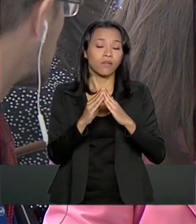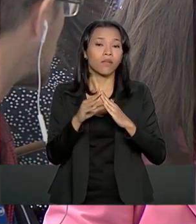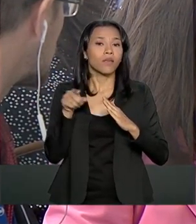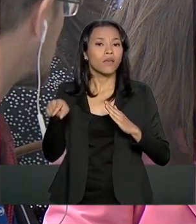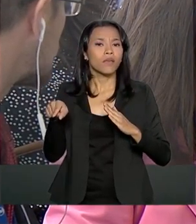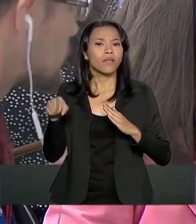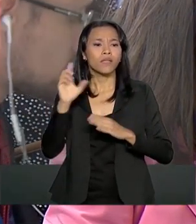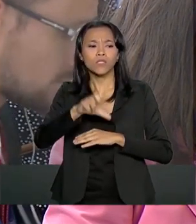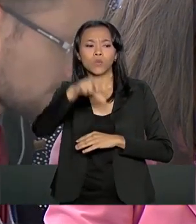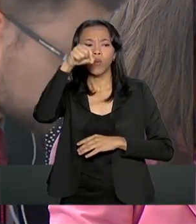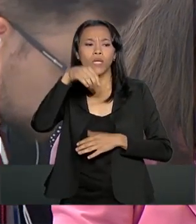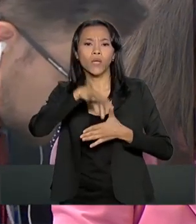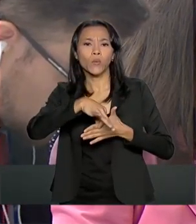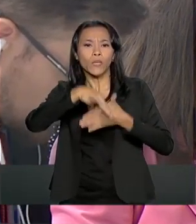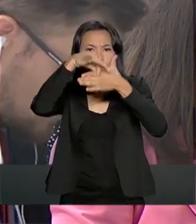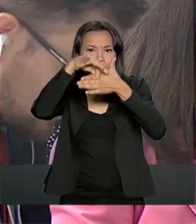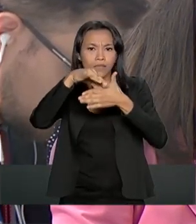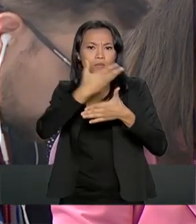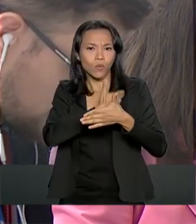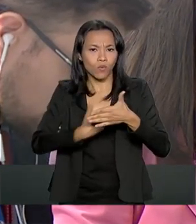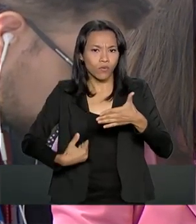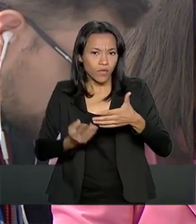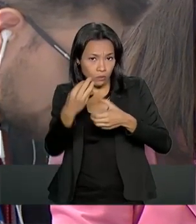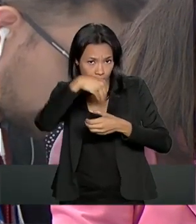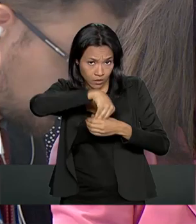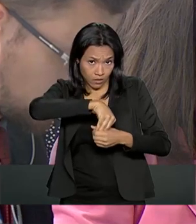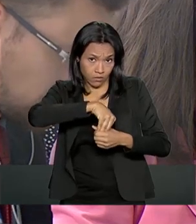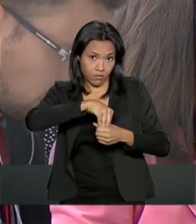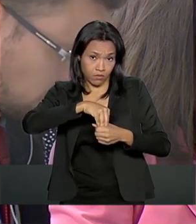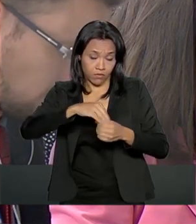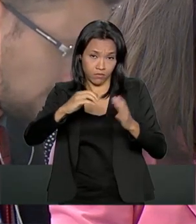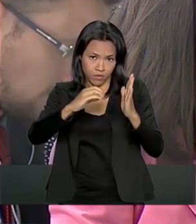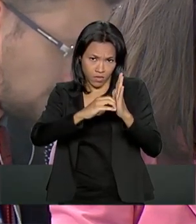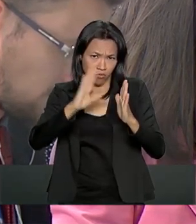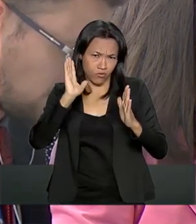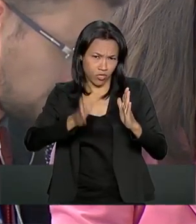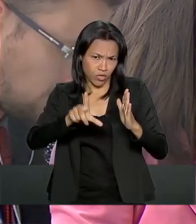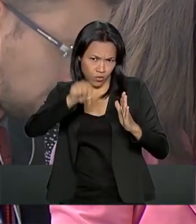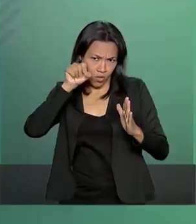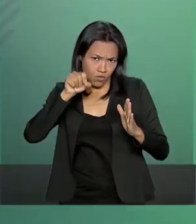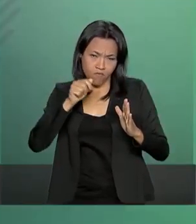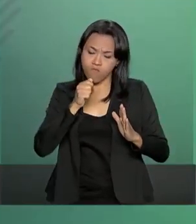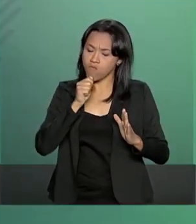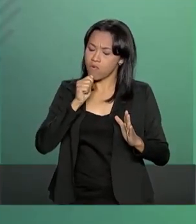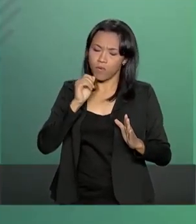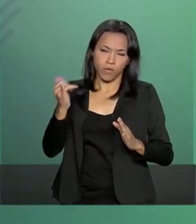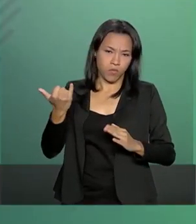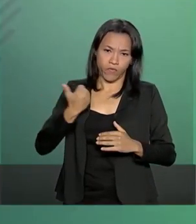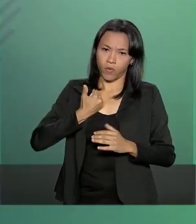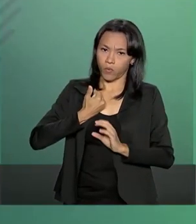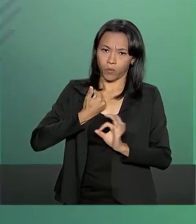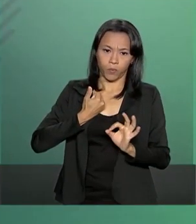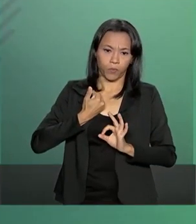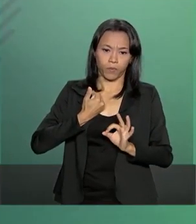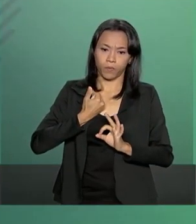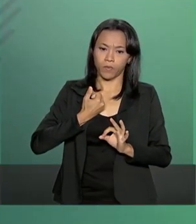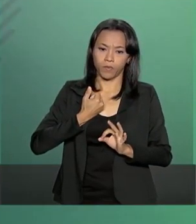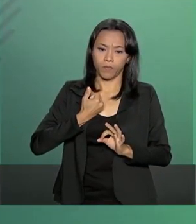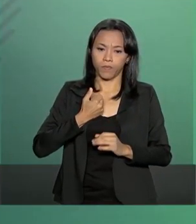do governo no Senado. Ele realmente já decidiu sobre isso? Já não me comentou. Não me comentou ainda.